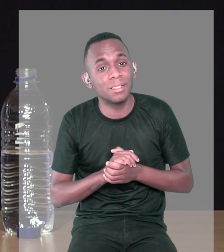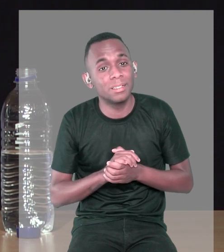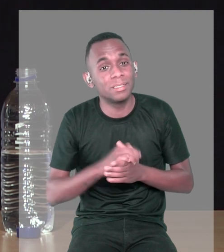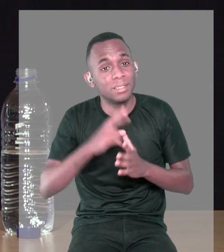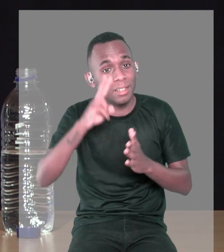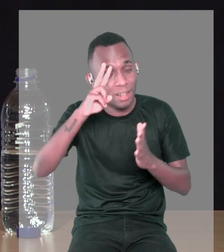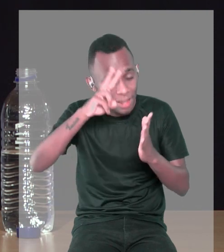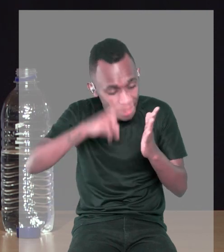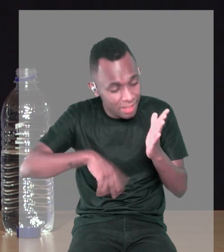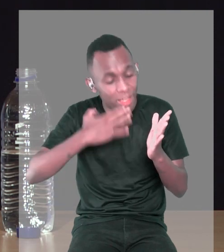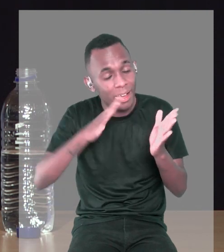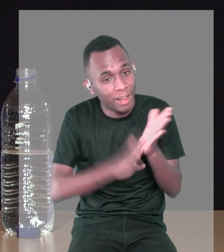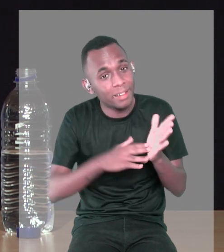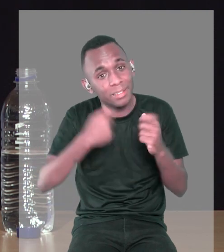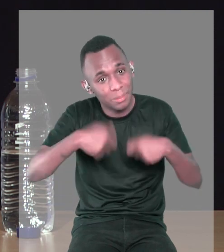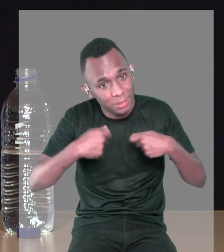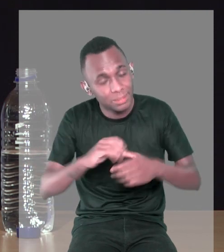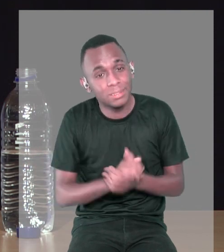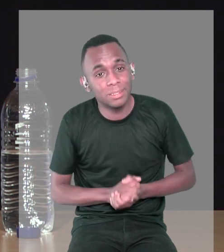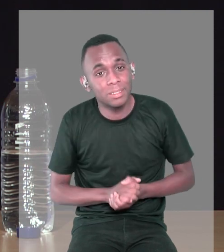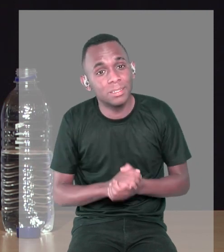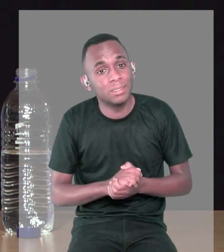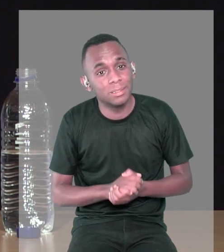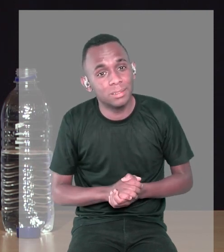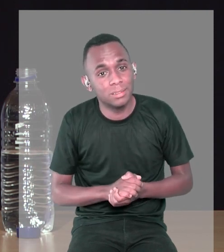Eu acho, de fato, que não falta